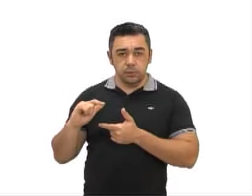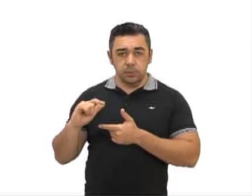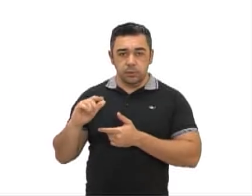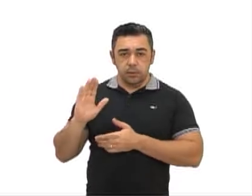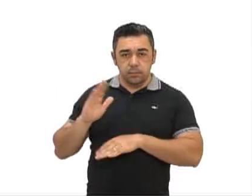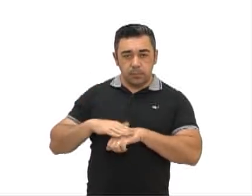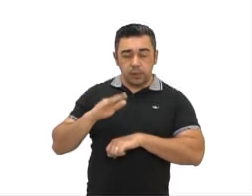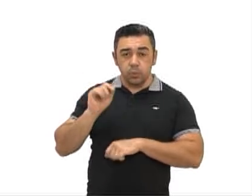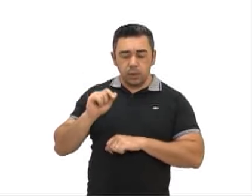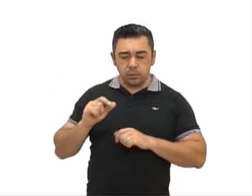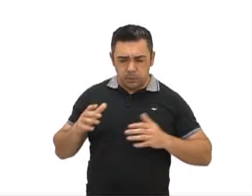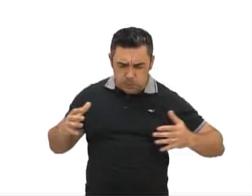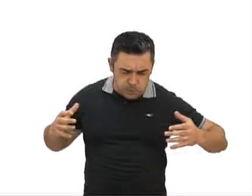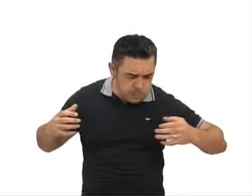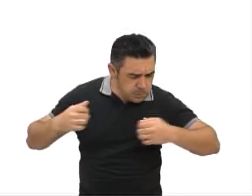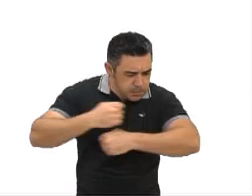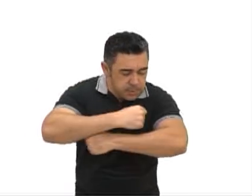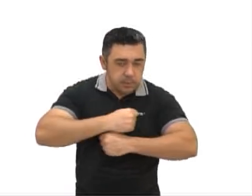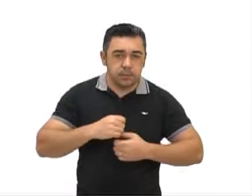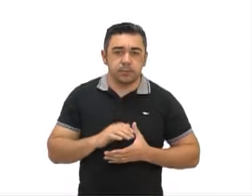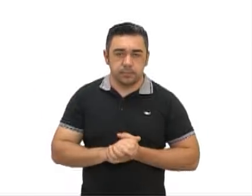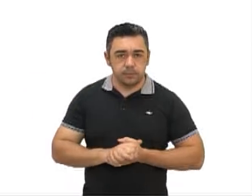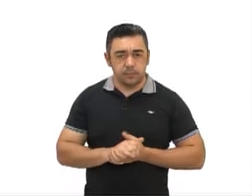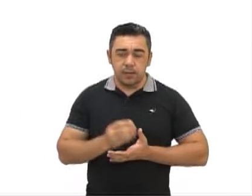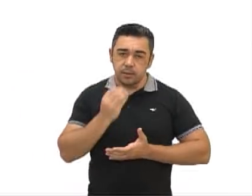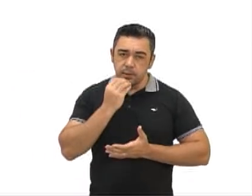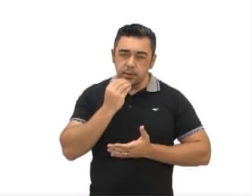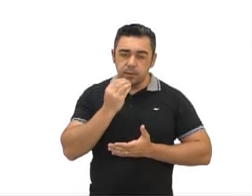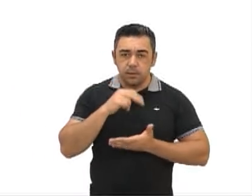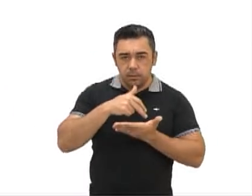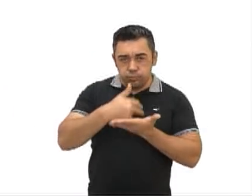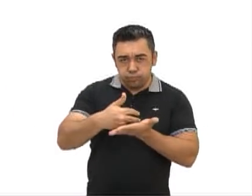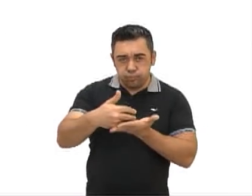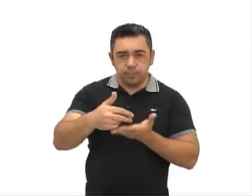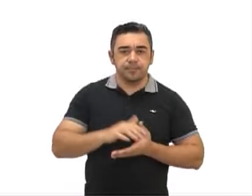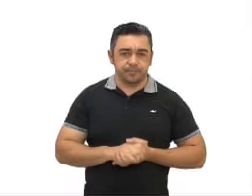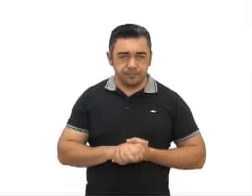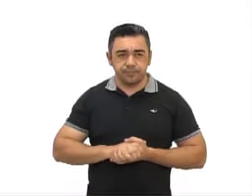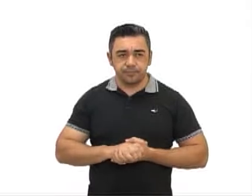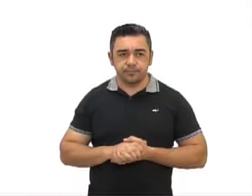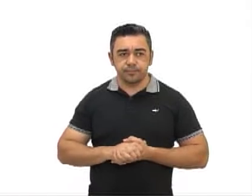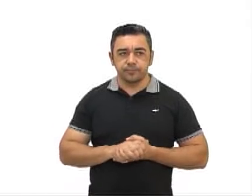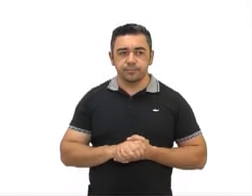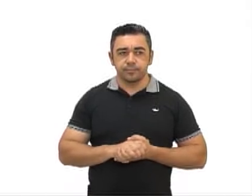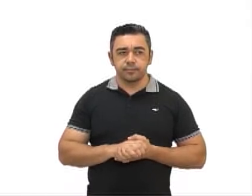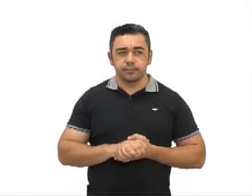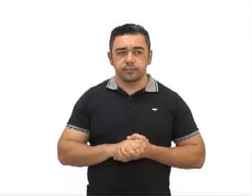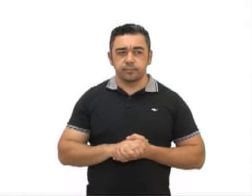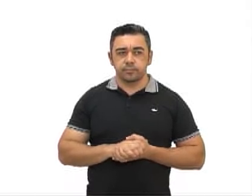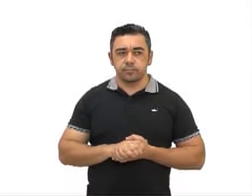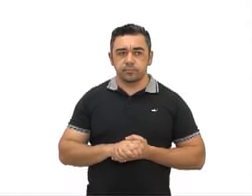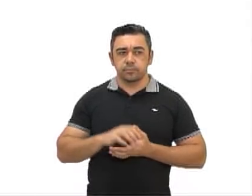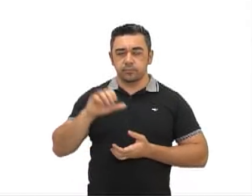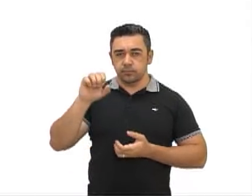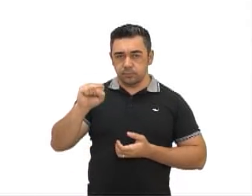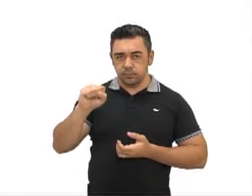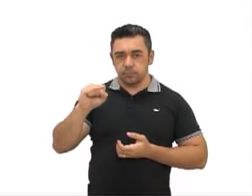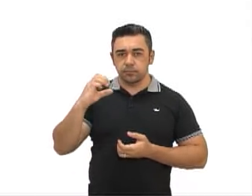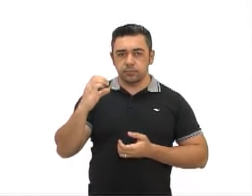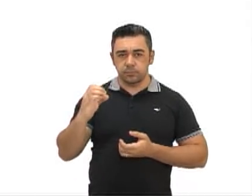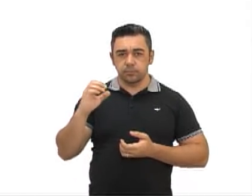de cintura do adversário daquele jogador que está com a bola. O